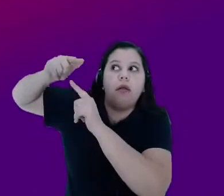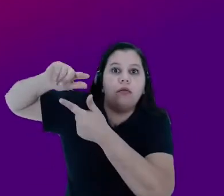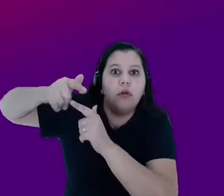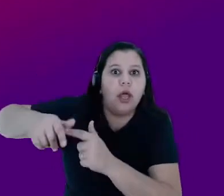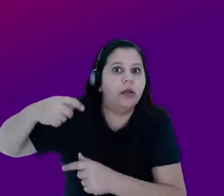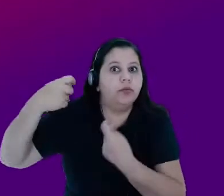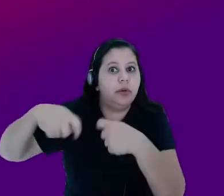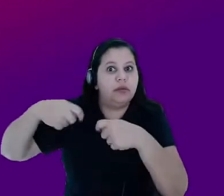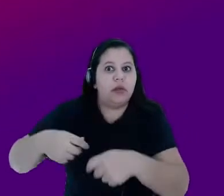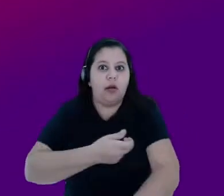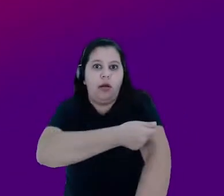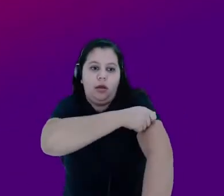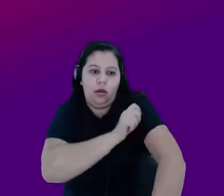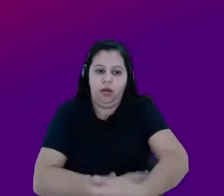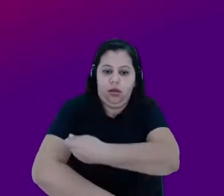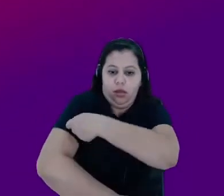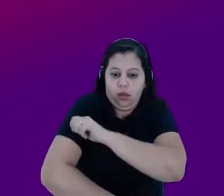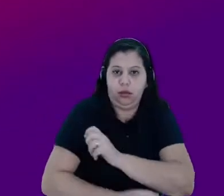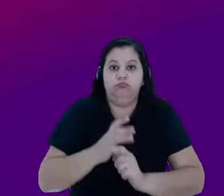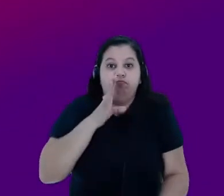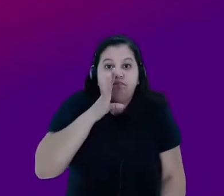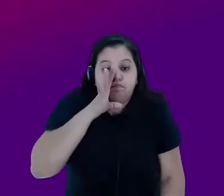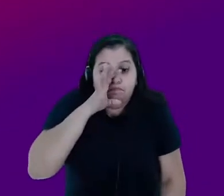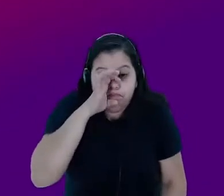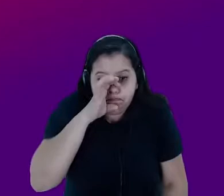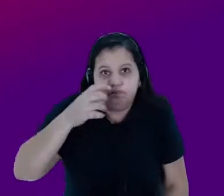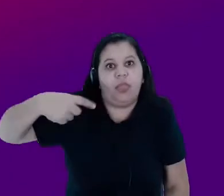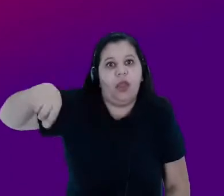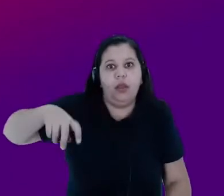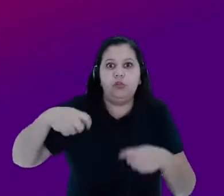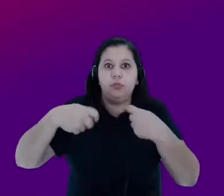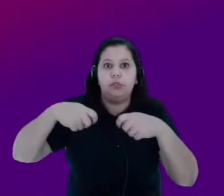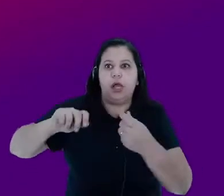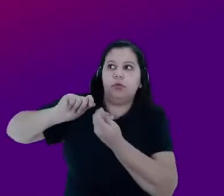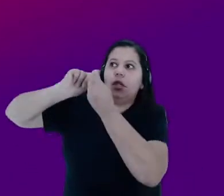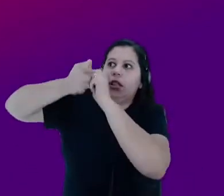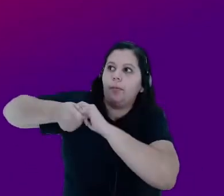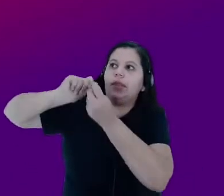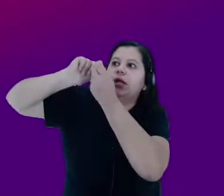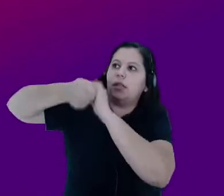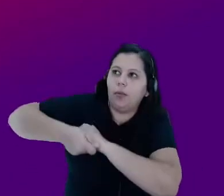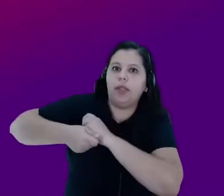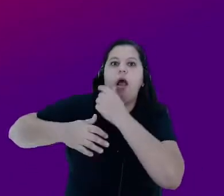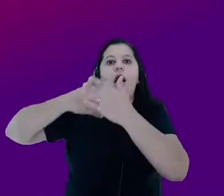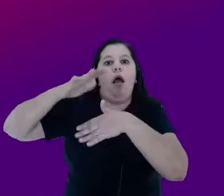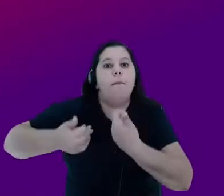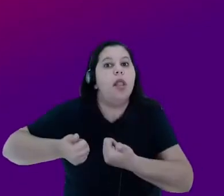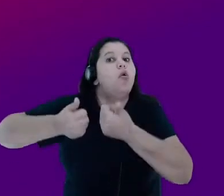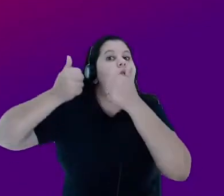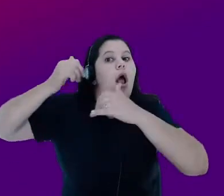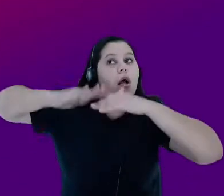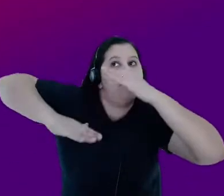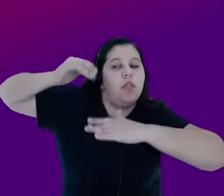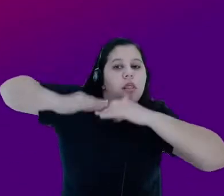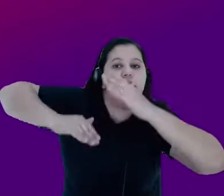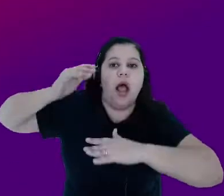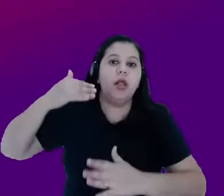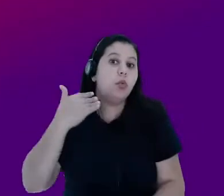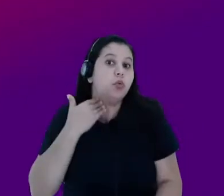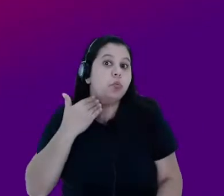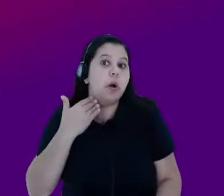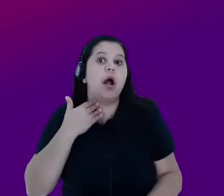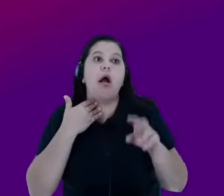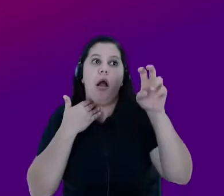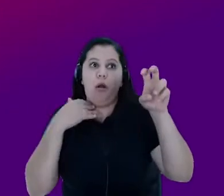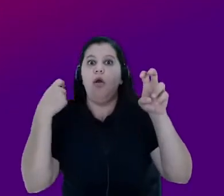Então, fizeram com que eles fossem mais digitalizados, fizeram com que eles melhorassem a usabilidade, fizeram com que eles até oferecessem